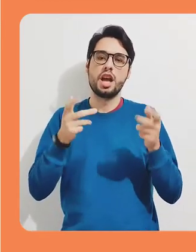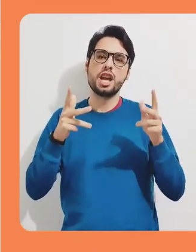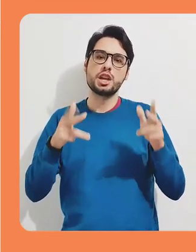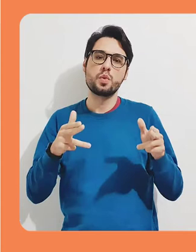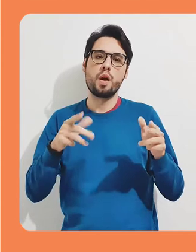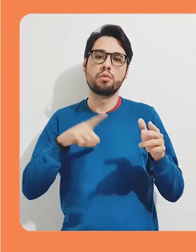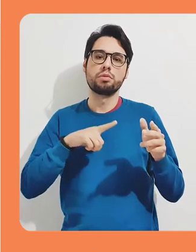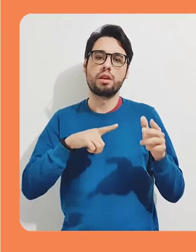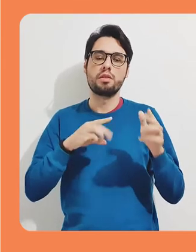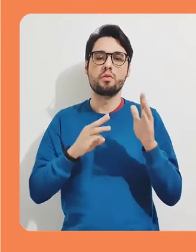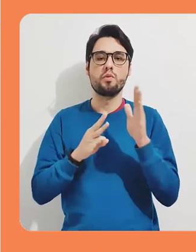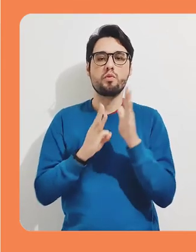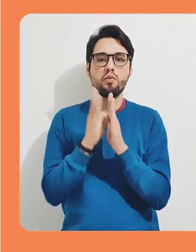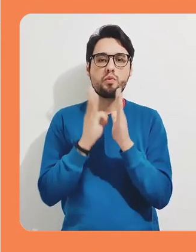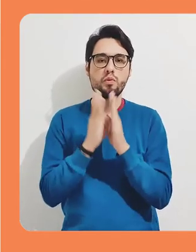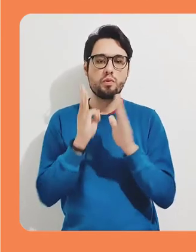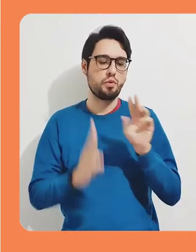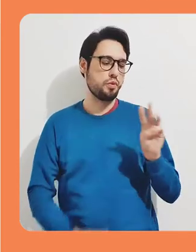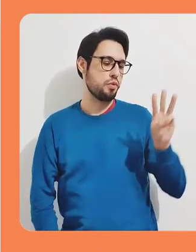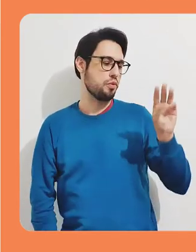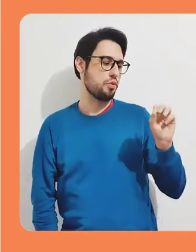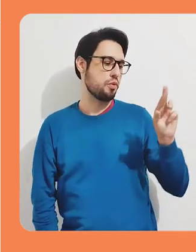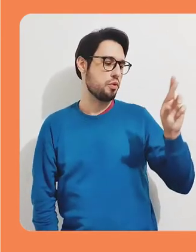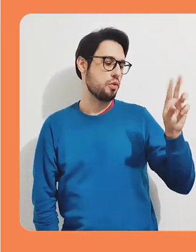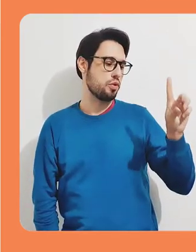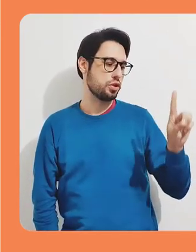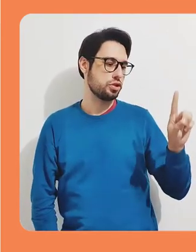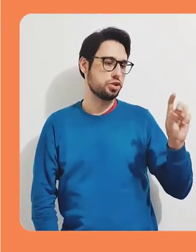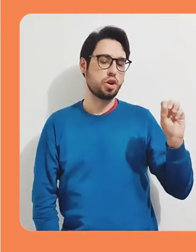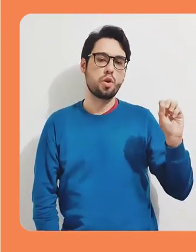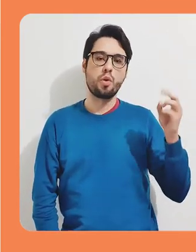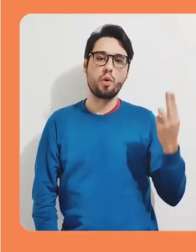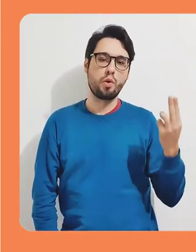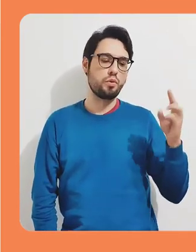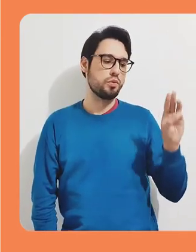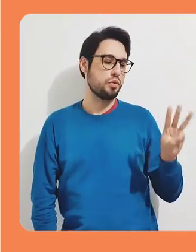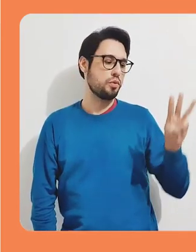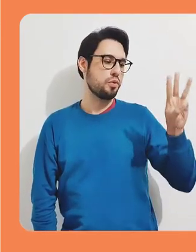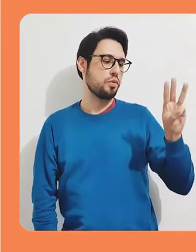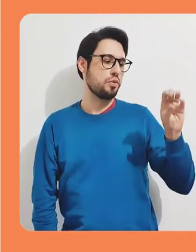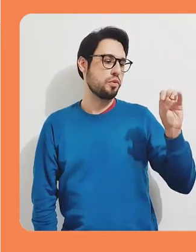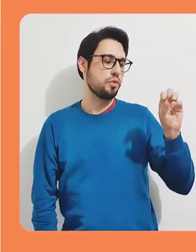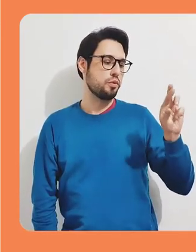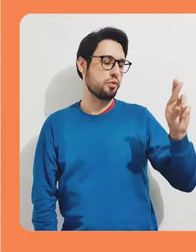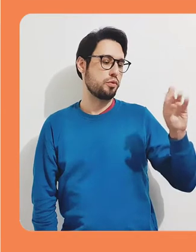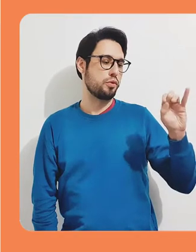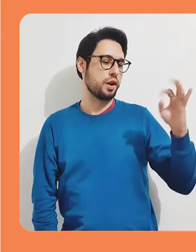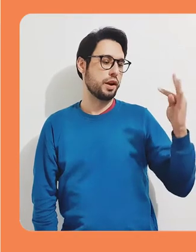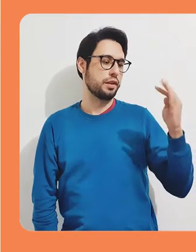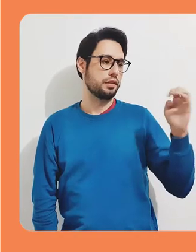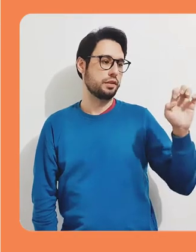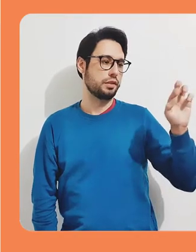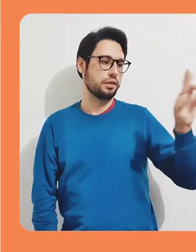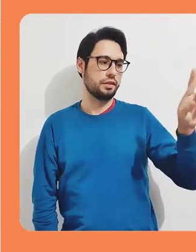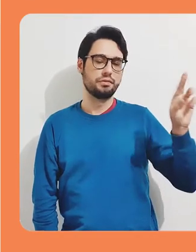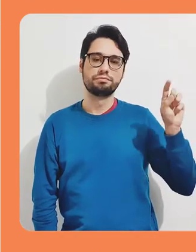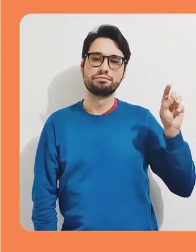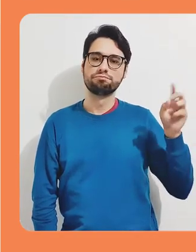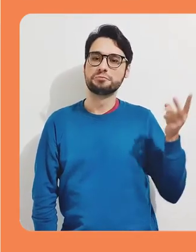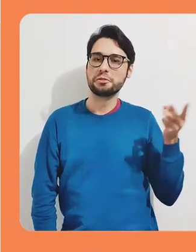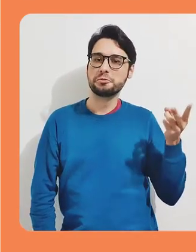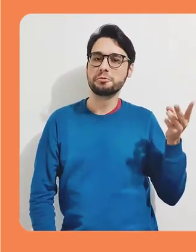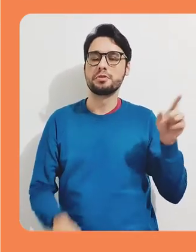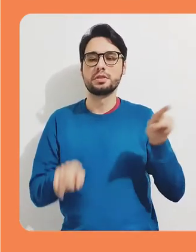Nesse editor, ele tem algumas funcionalidades que vocês devem conhecer desses processadores de texto, como o Word